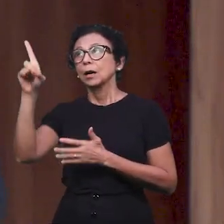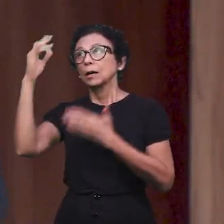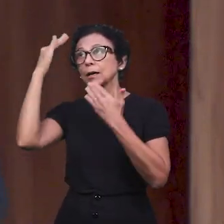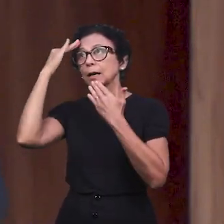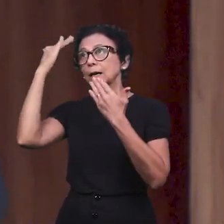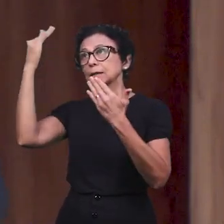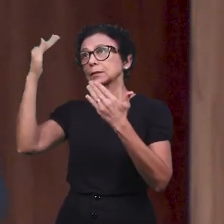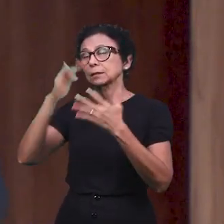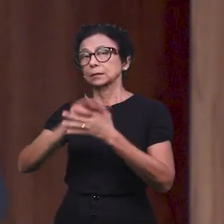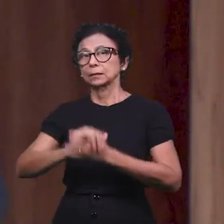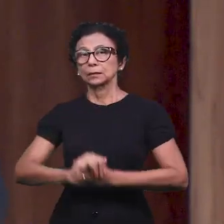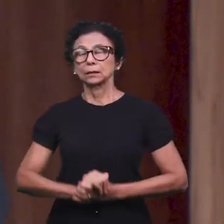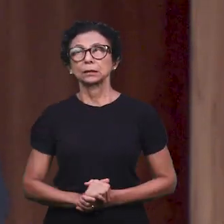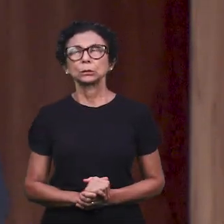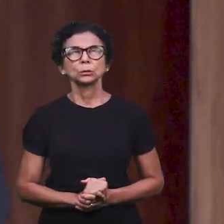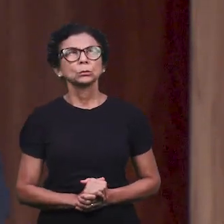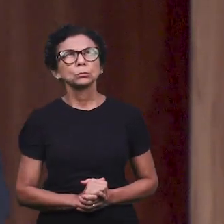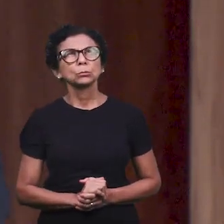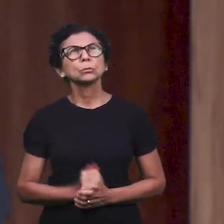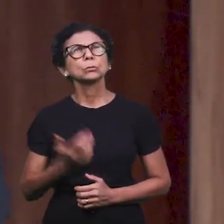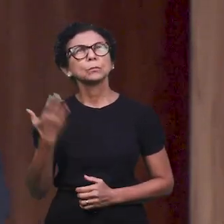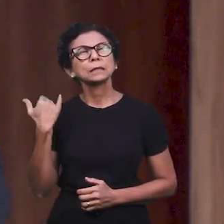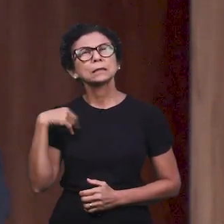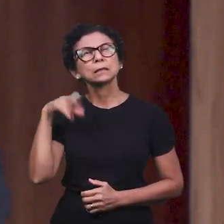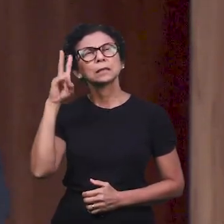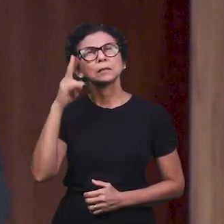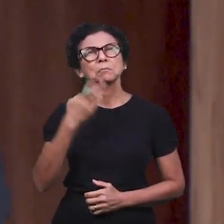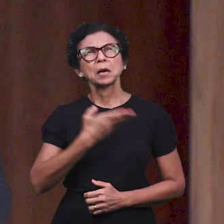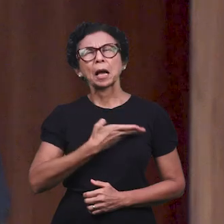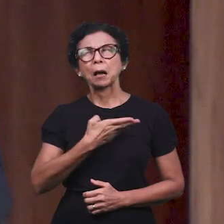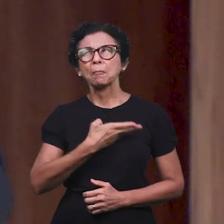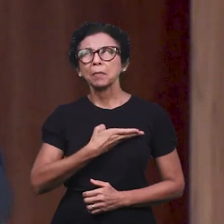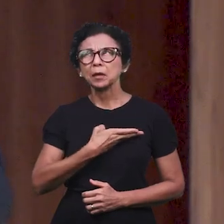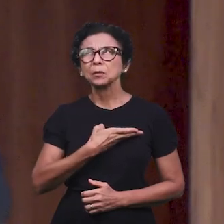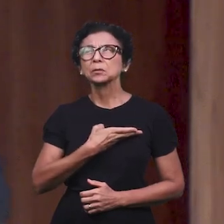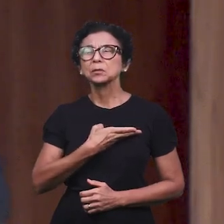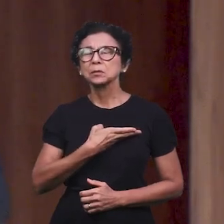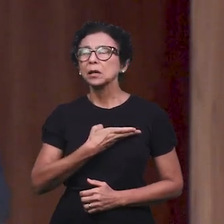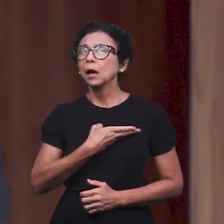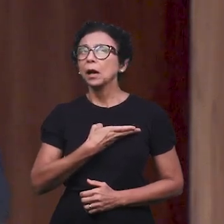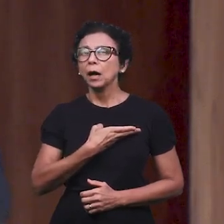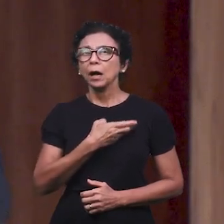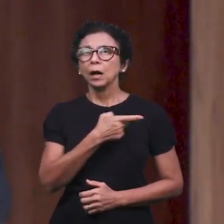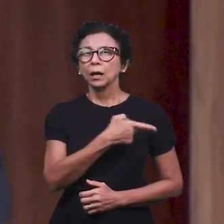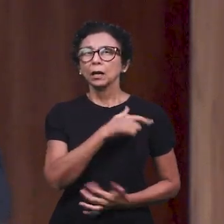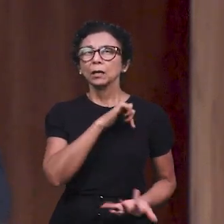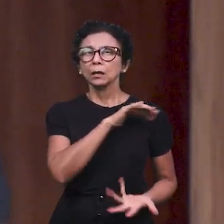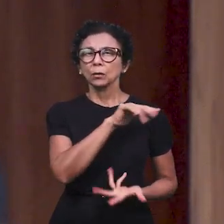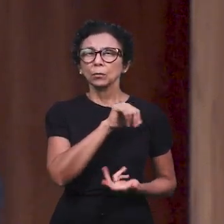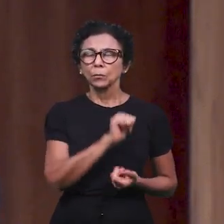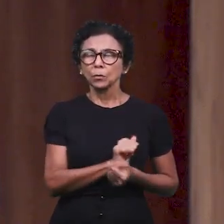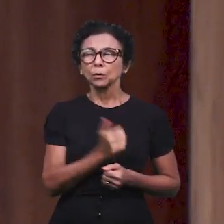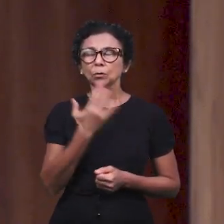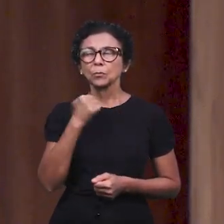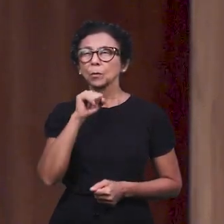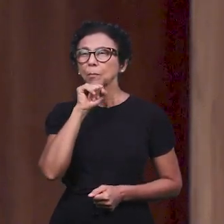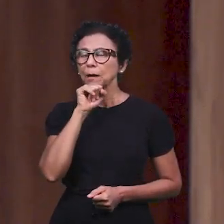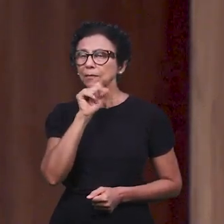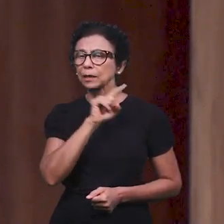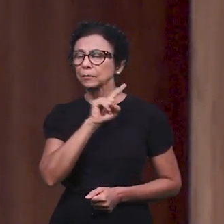pai não deixou andar com essas pessoas. Quando ele for adulto, quando ele for nos julgar, aí sim que ele vai